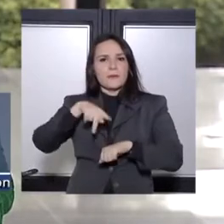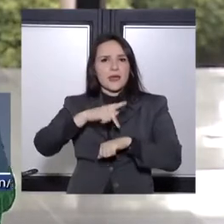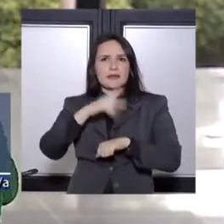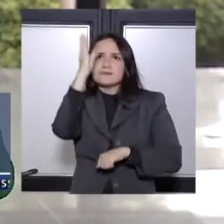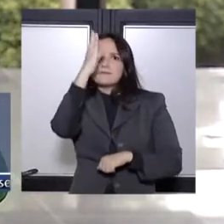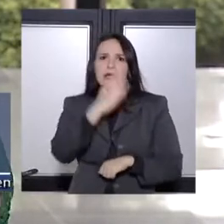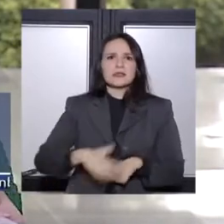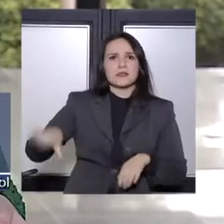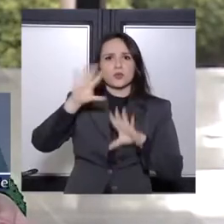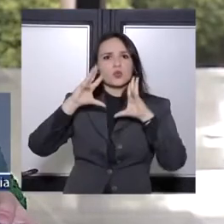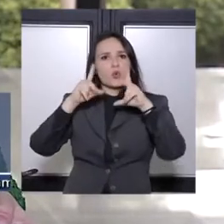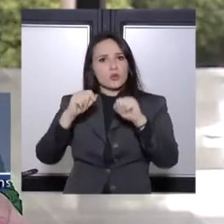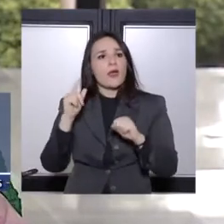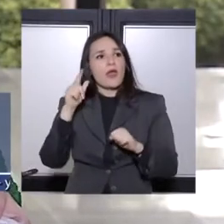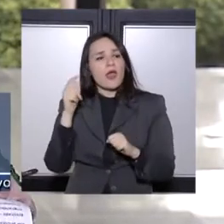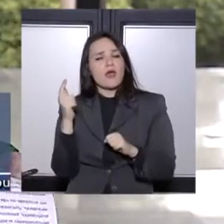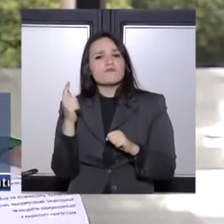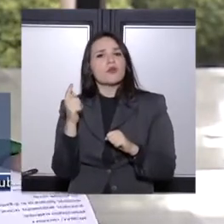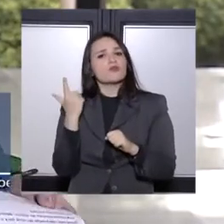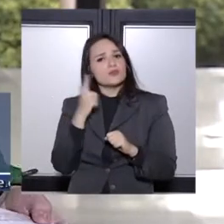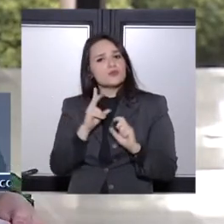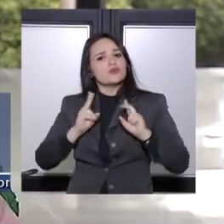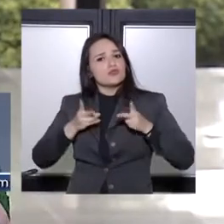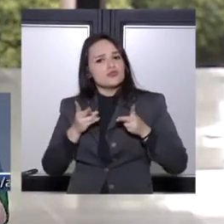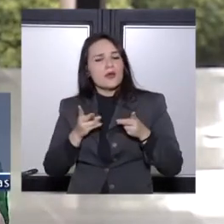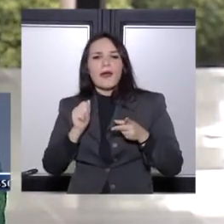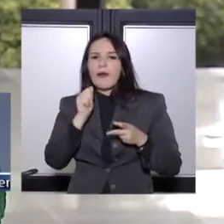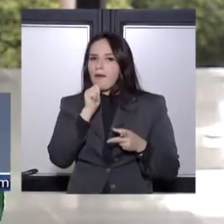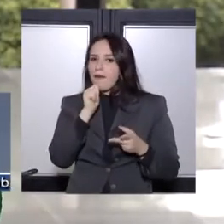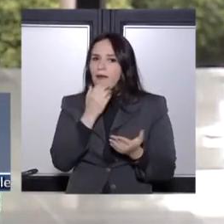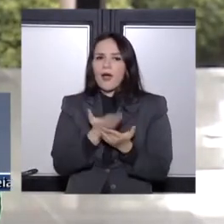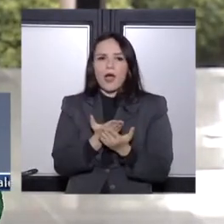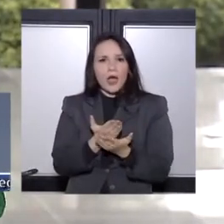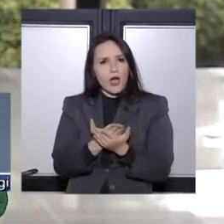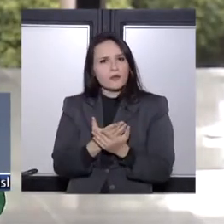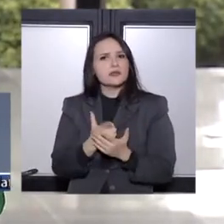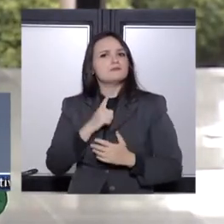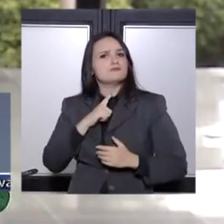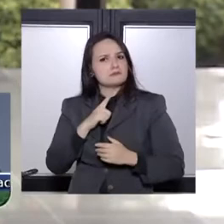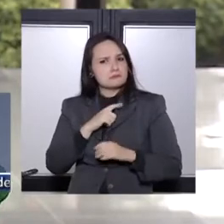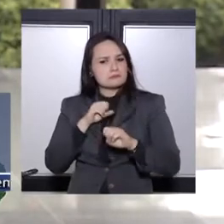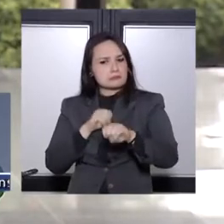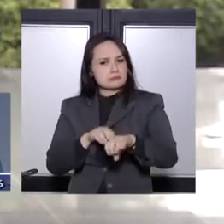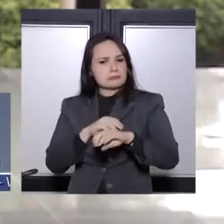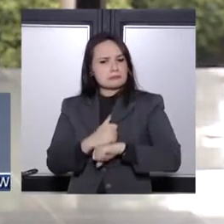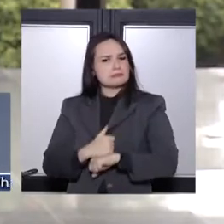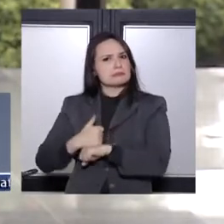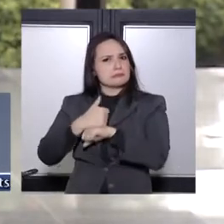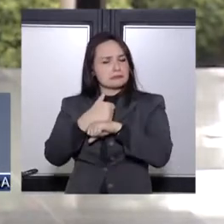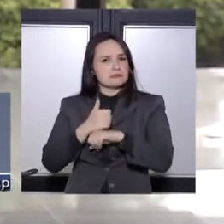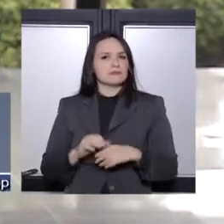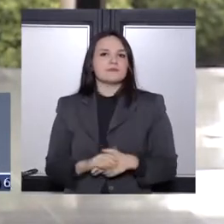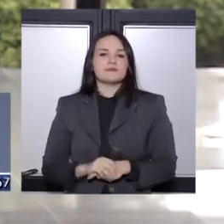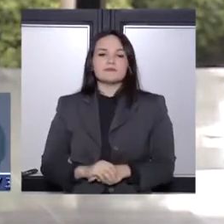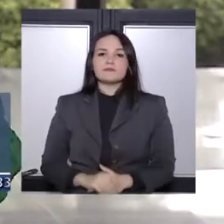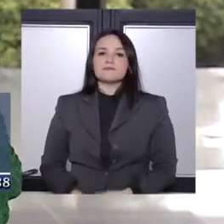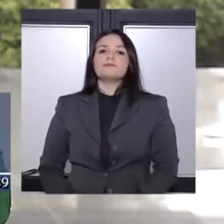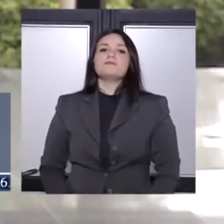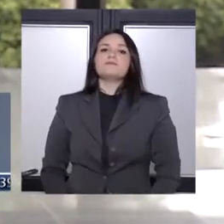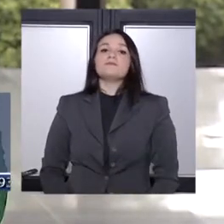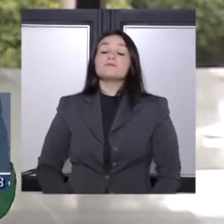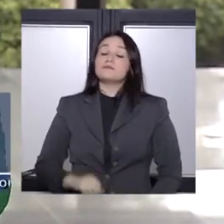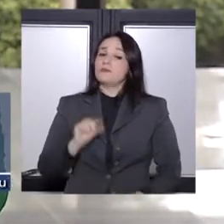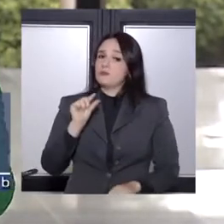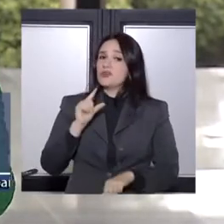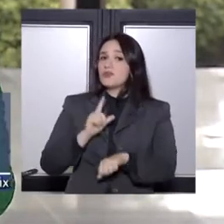mantido essas aulas, mesmo à distância, com muita qualidade. Daqui a pouquinho tem entrevista, eu